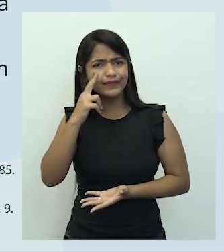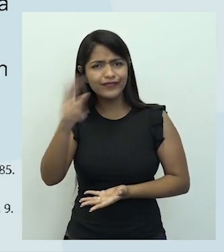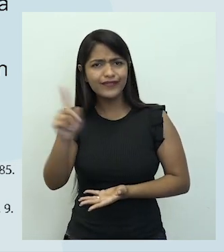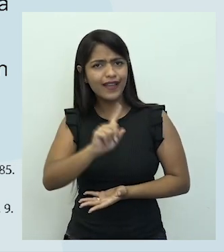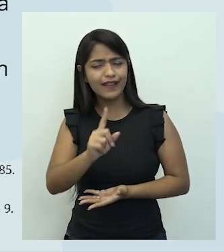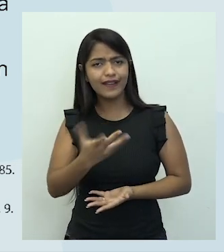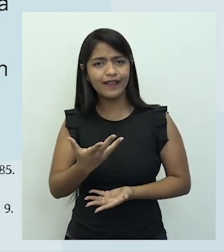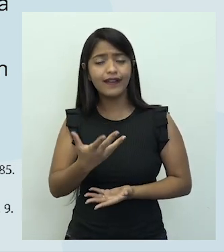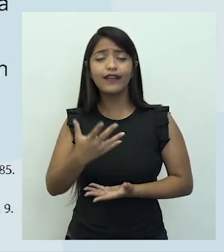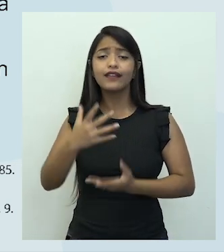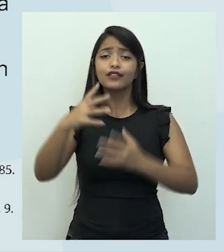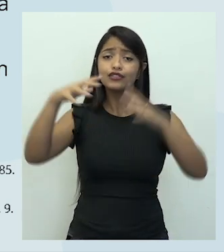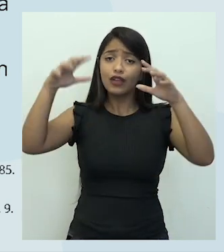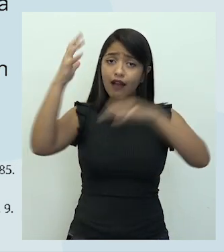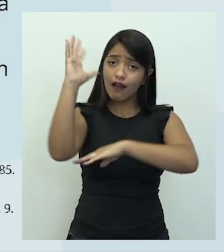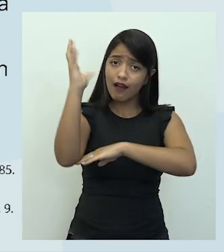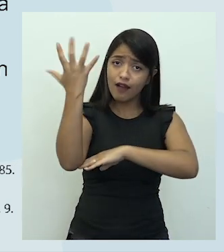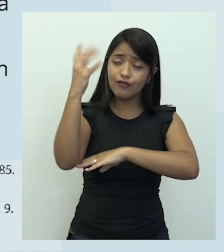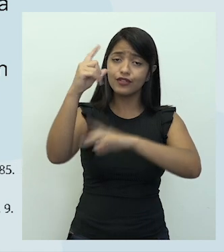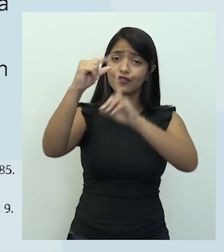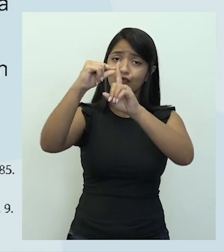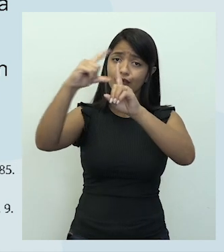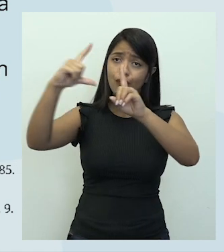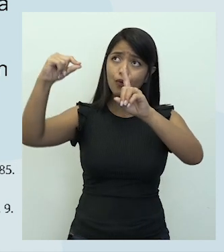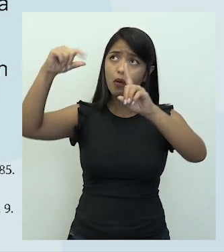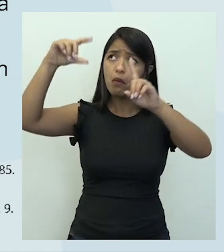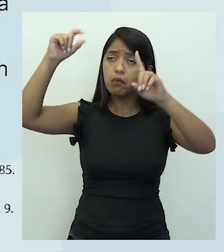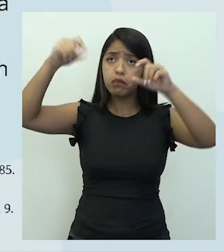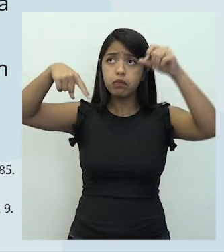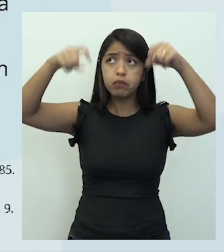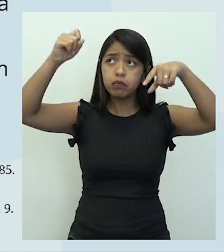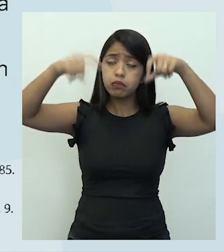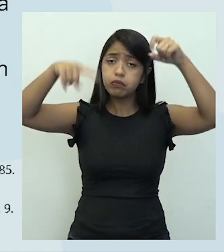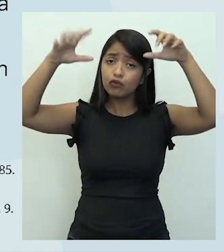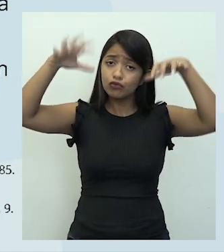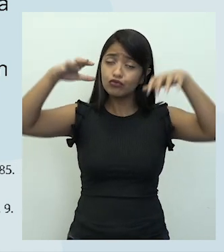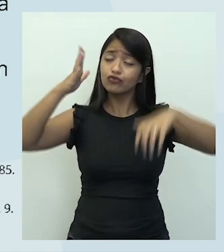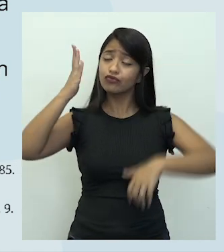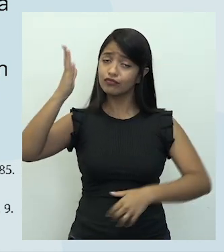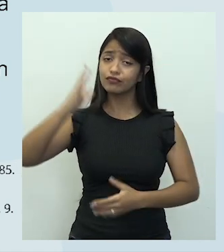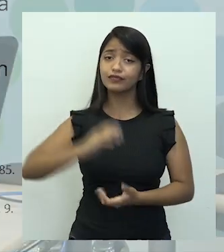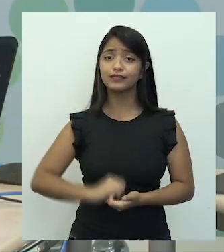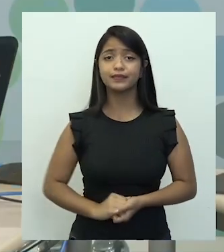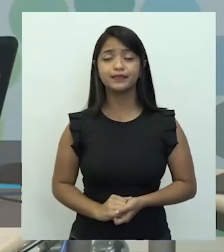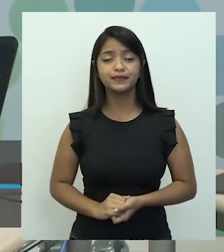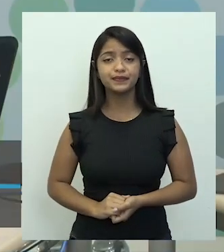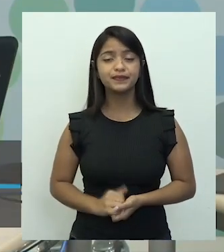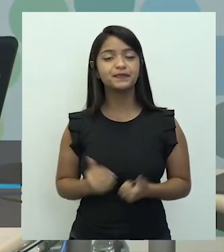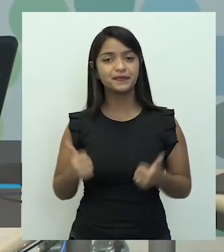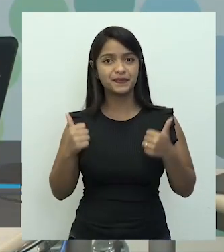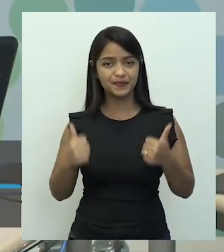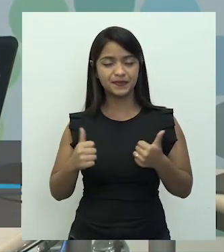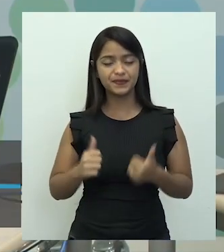que a água cai das folhas das árvores? Muito. Muito bem, gente.